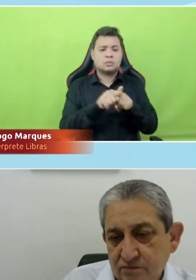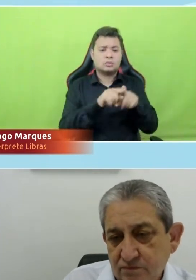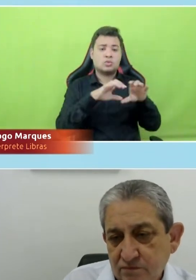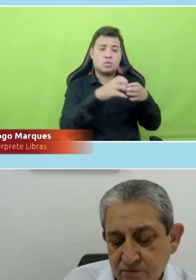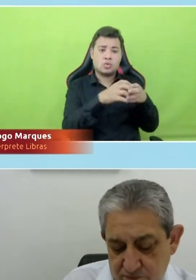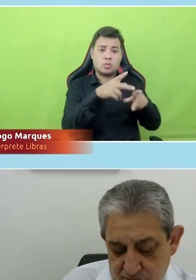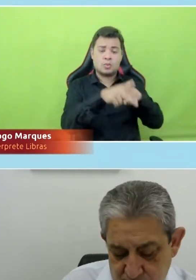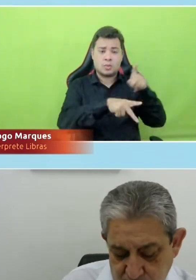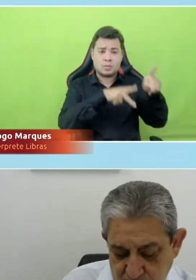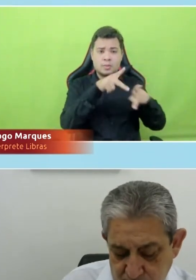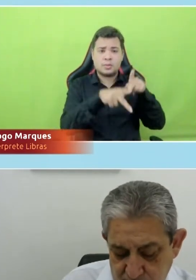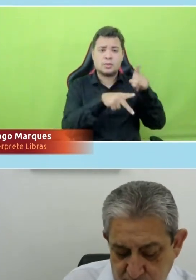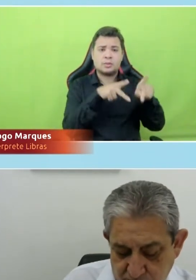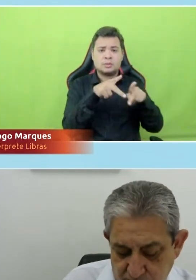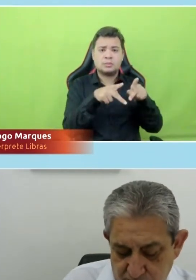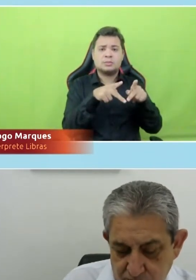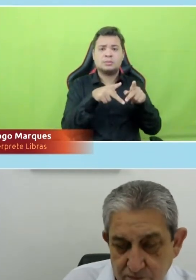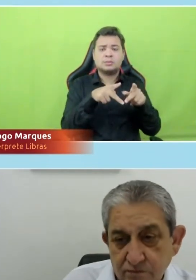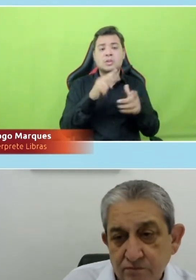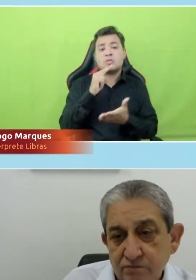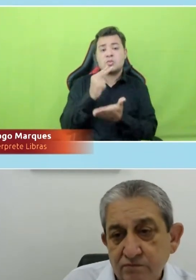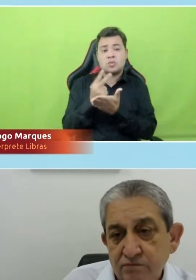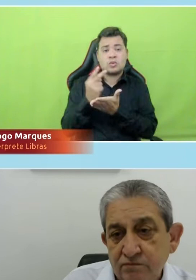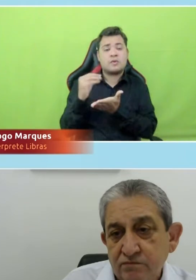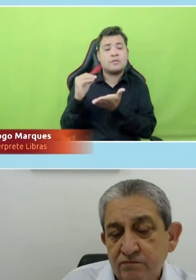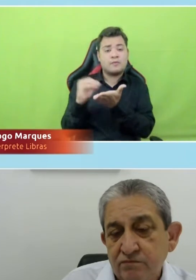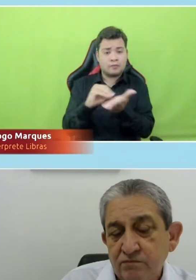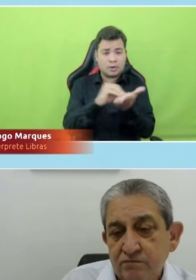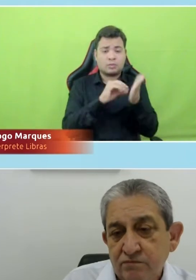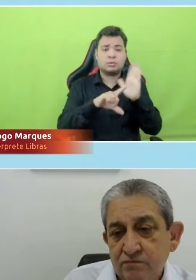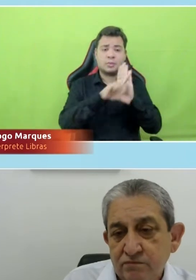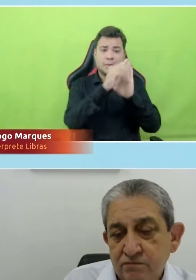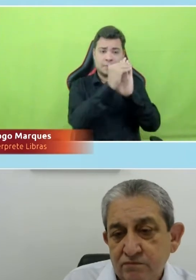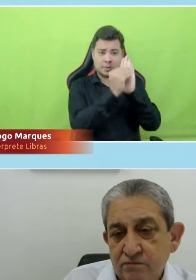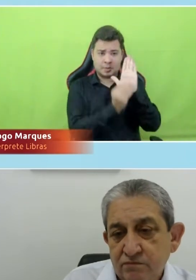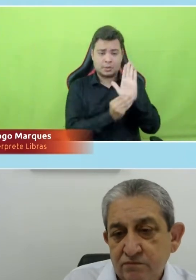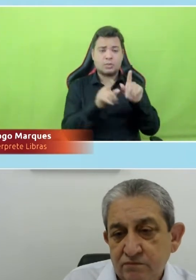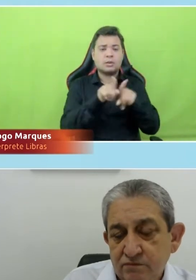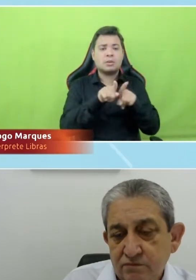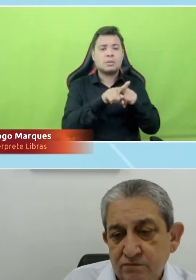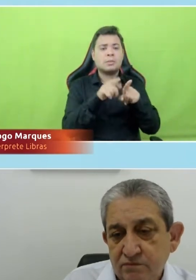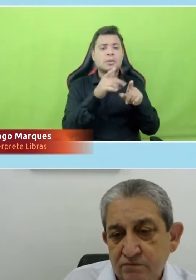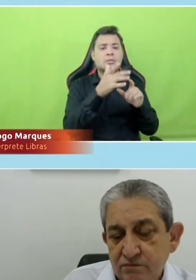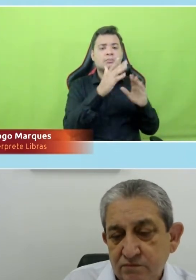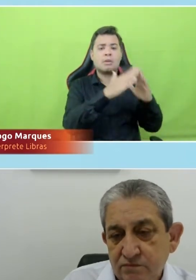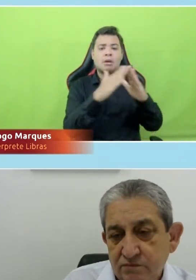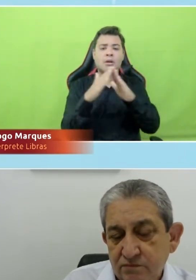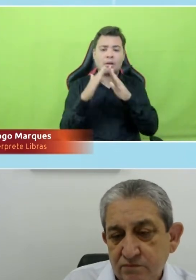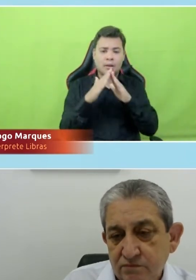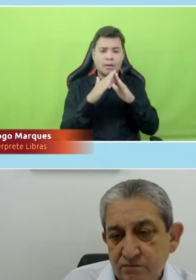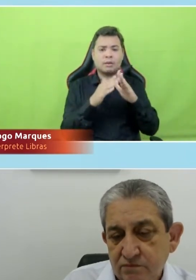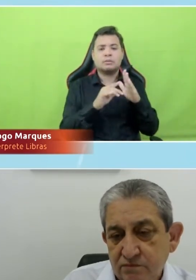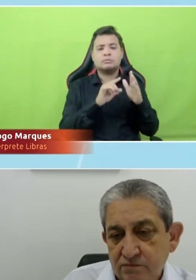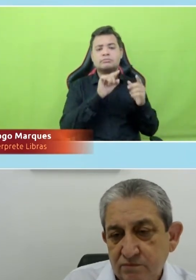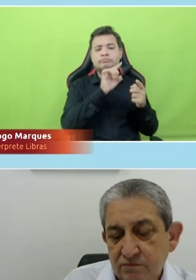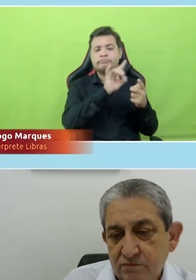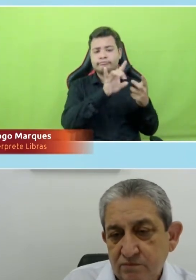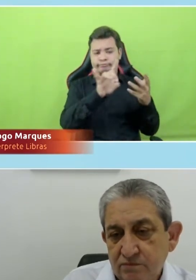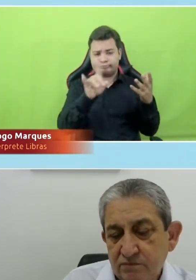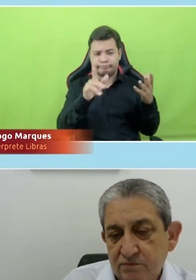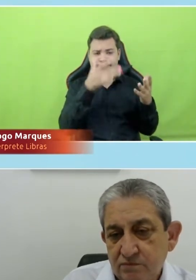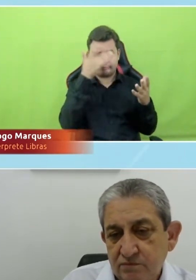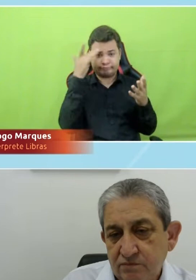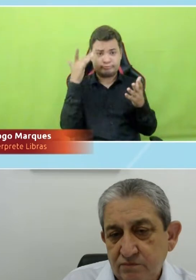estão reconhecidos legalmente, também residências, né, individuais de pessoas que são dessa